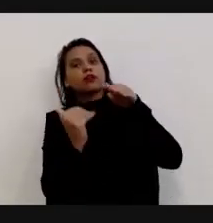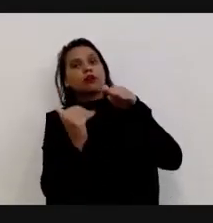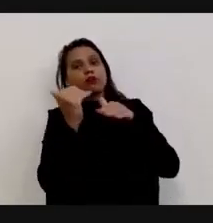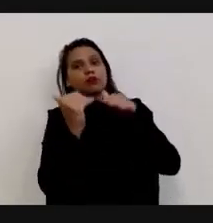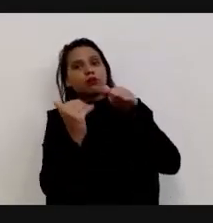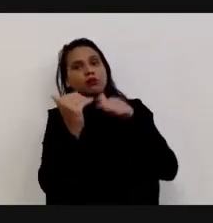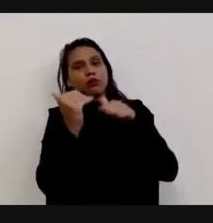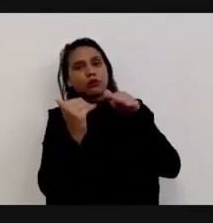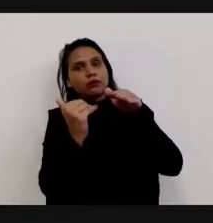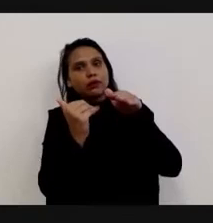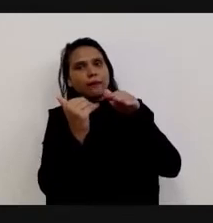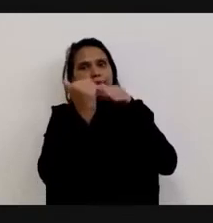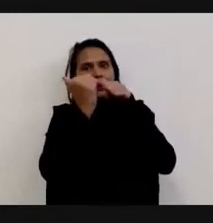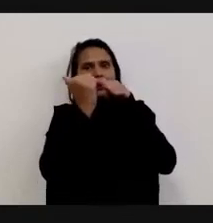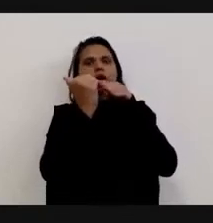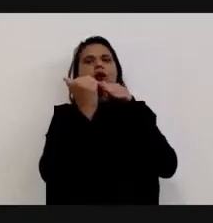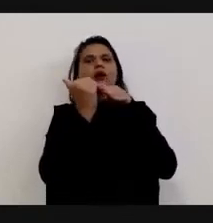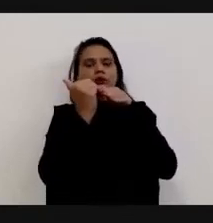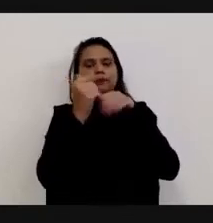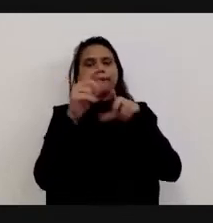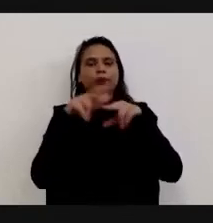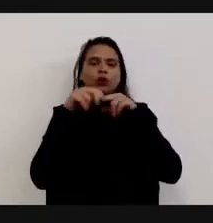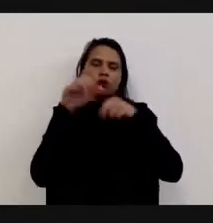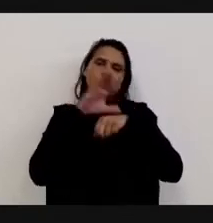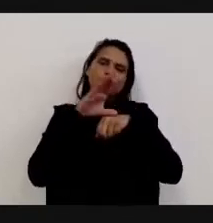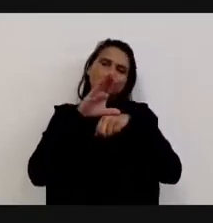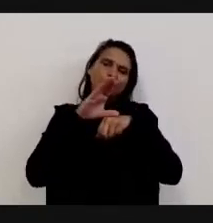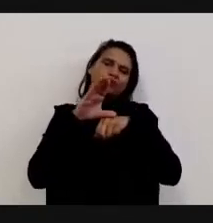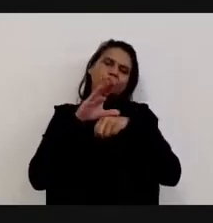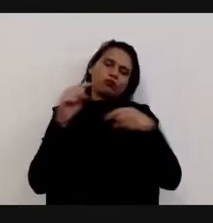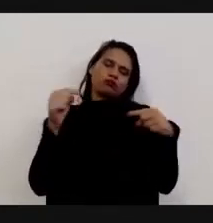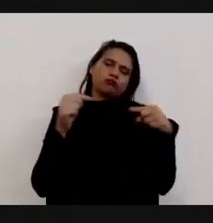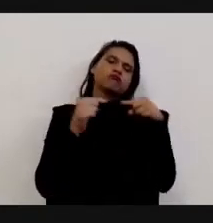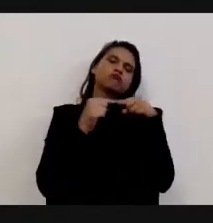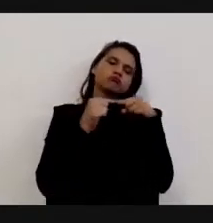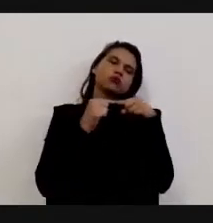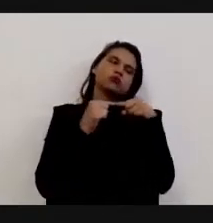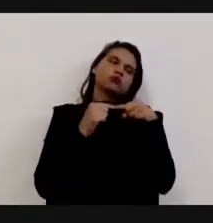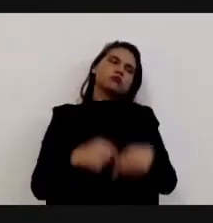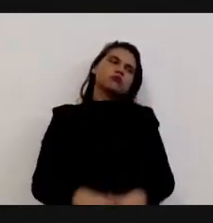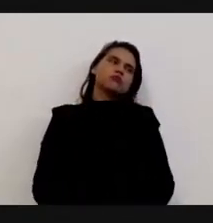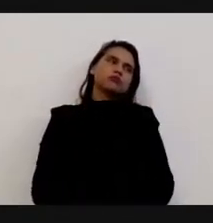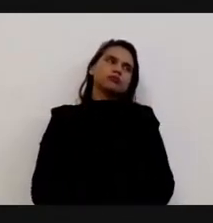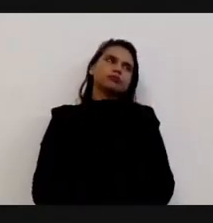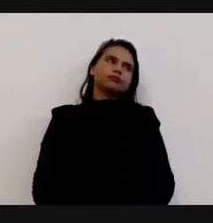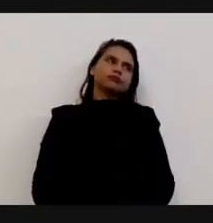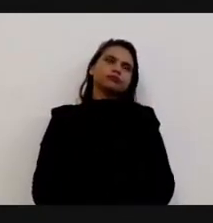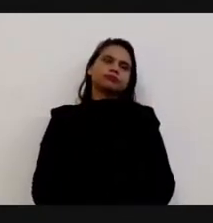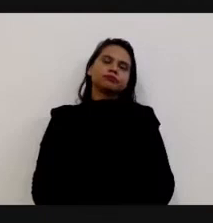a Constituição fala sobre isso. Então, quando esse repasse somente para o governo municipal,